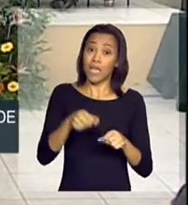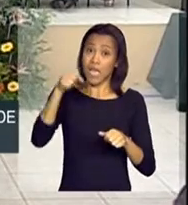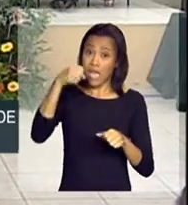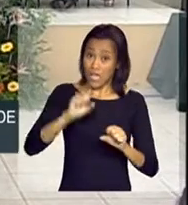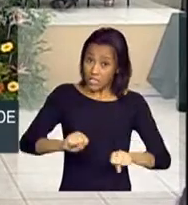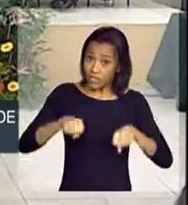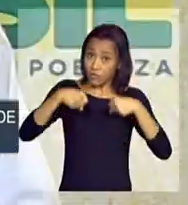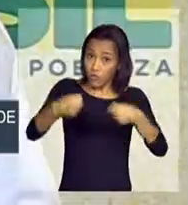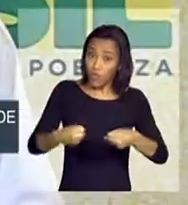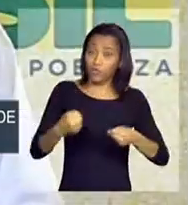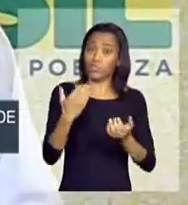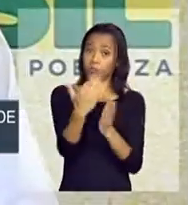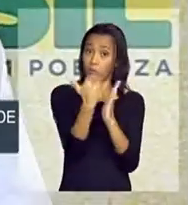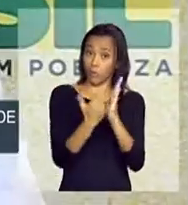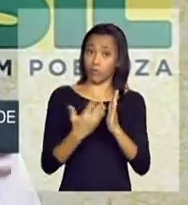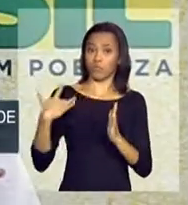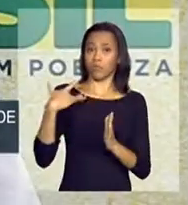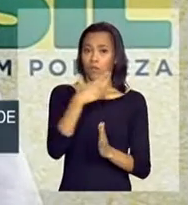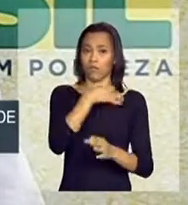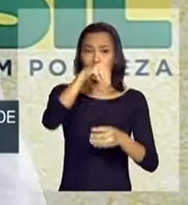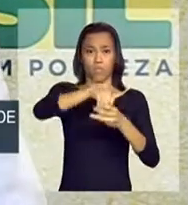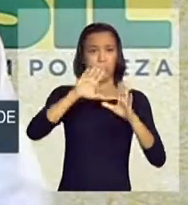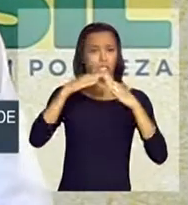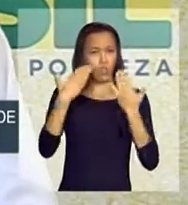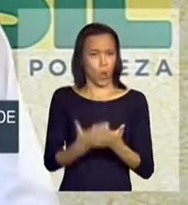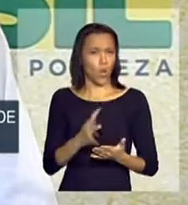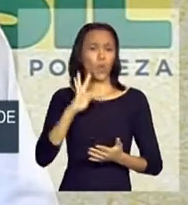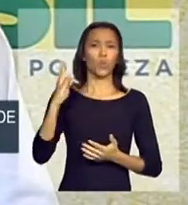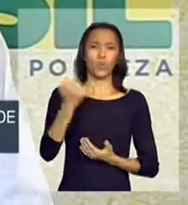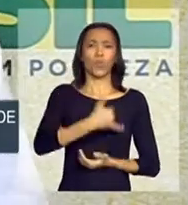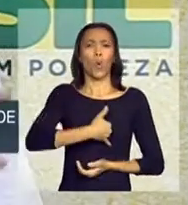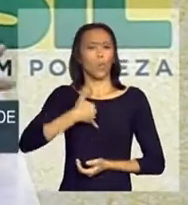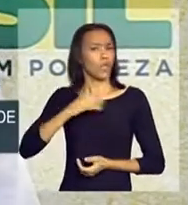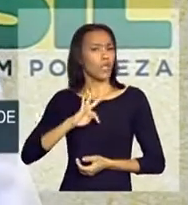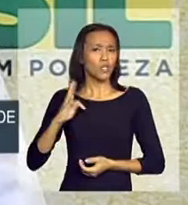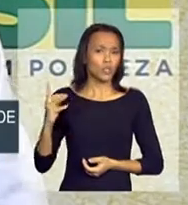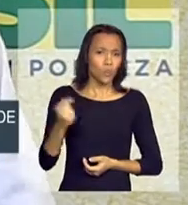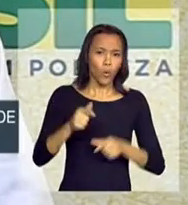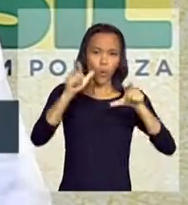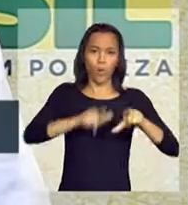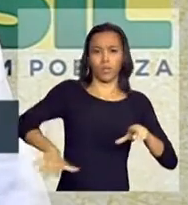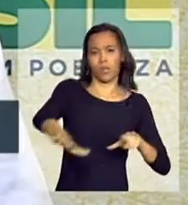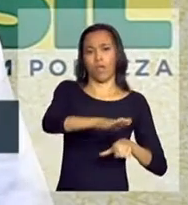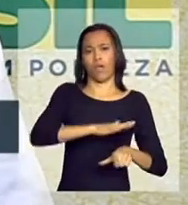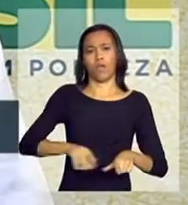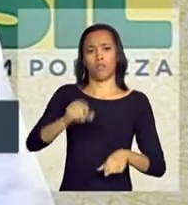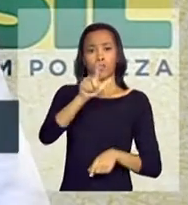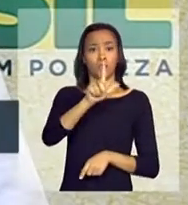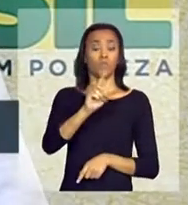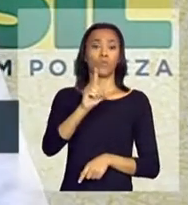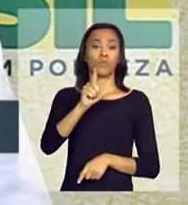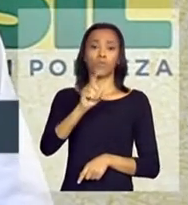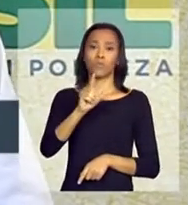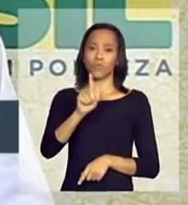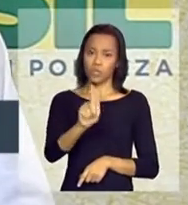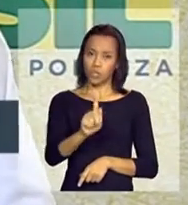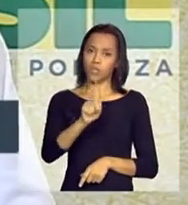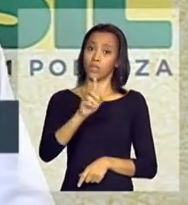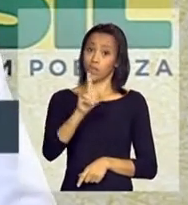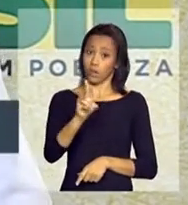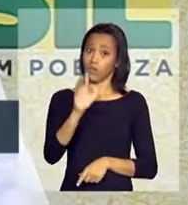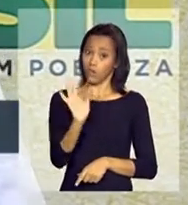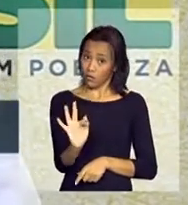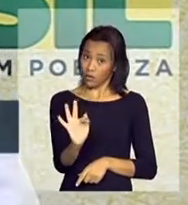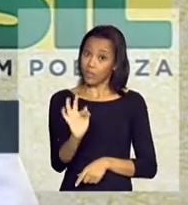da escola que nós queremos fazer com todo orgulho em todo o Distrito Federal fazer essa parceria com o ministério da saúde tem um piloto